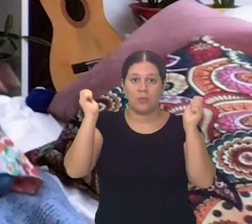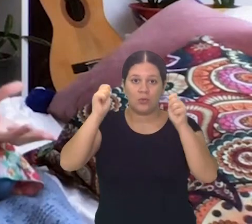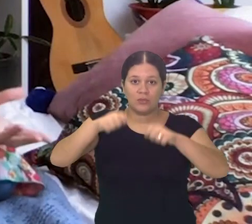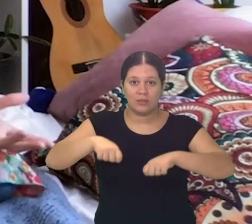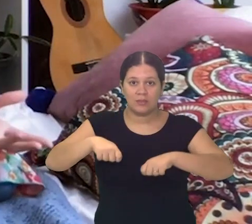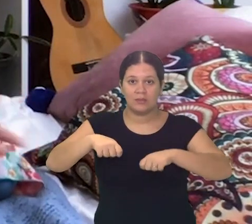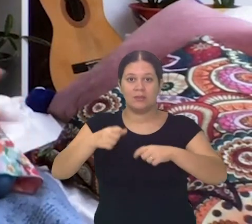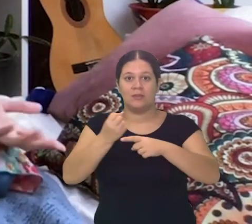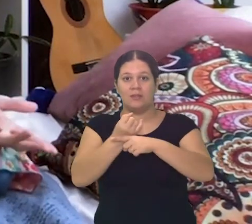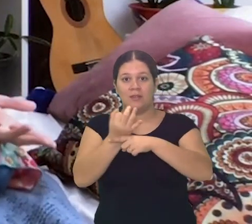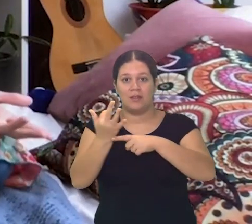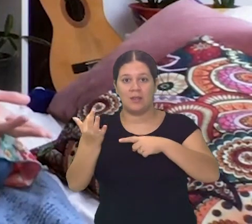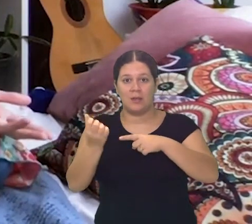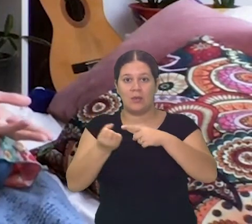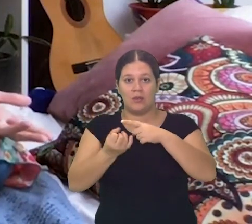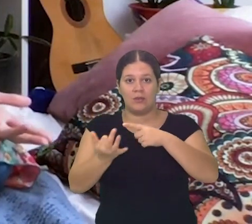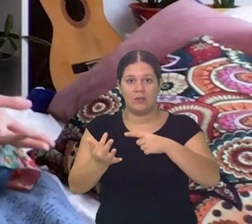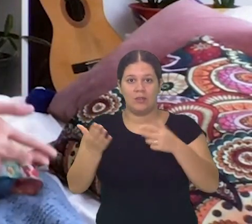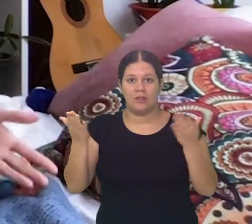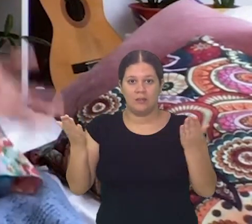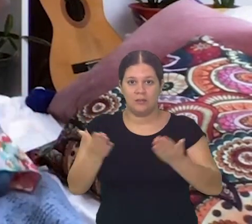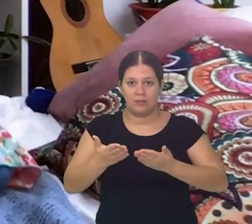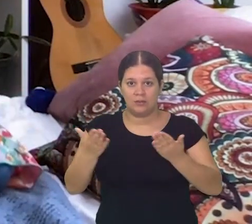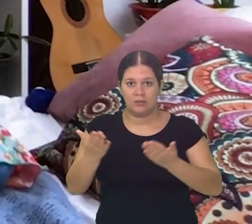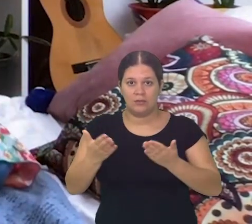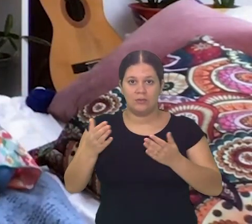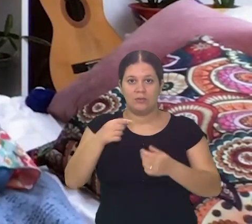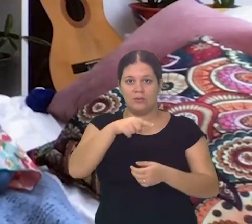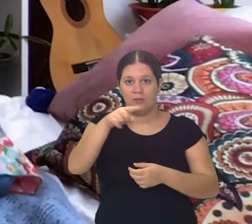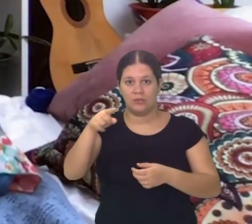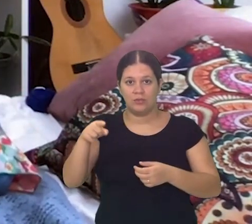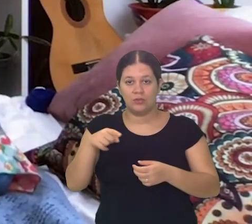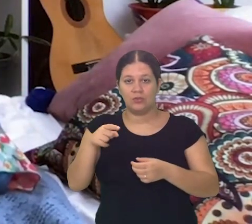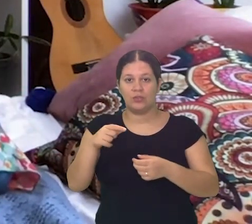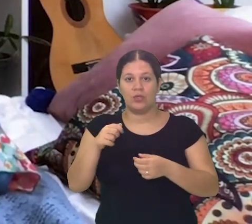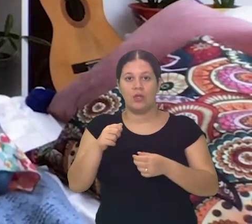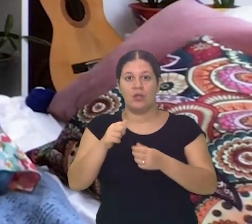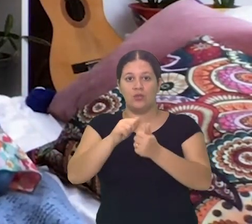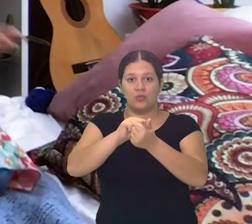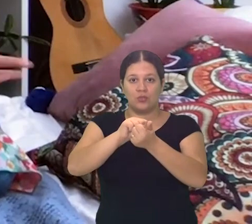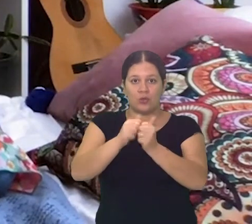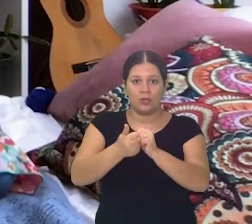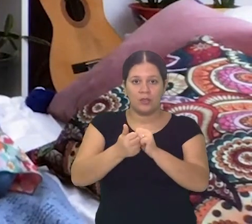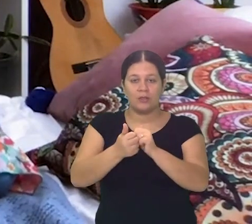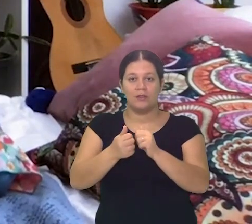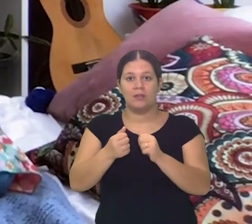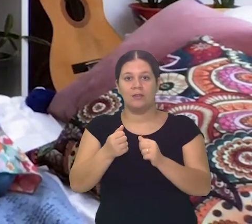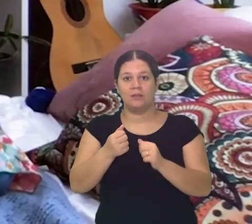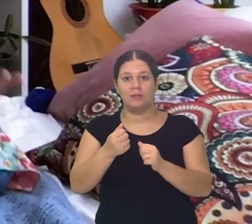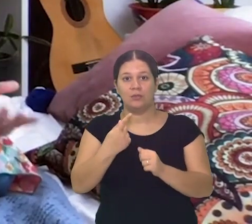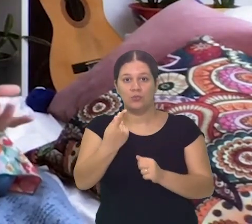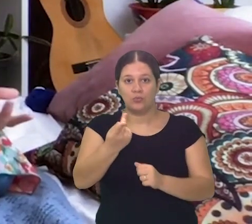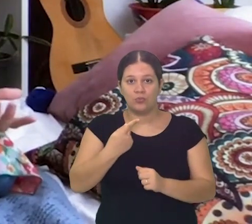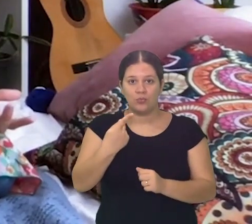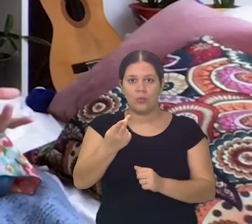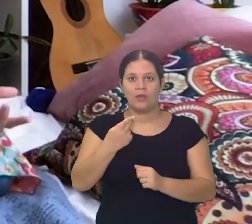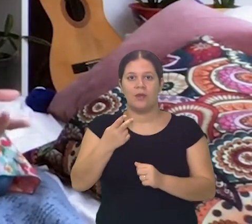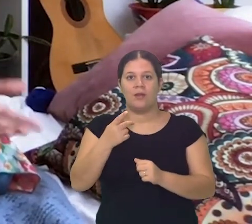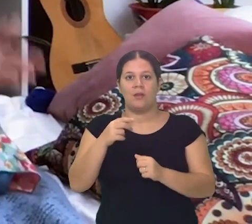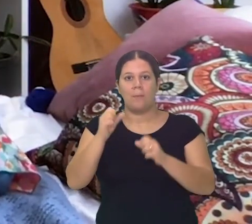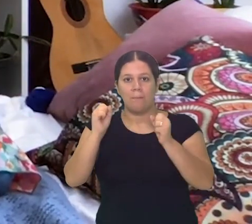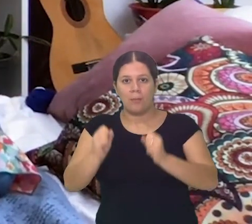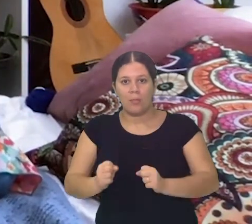muitas as possibilidades de frações formadas, não é? Agora, se vocês estiverem jogando em dupla, vocês podem corrigir juntos as frações